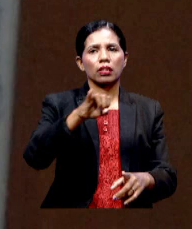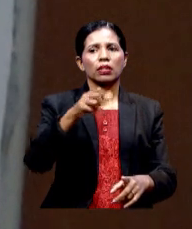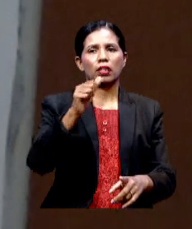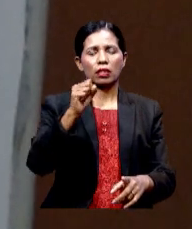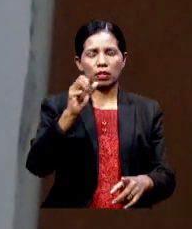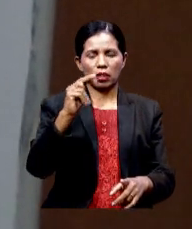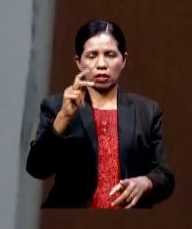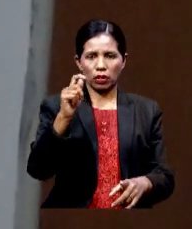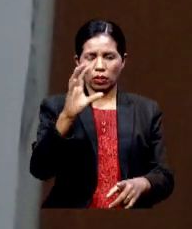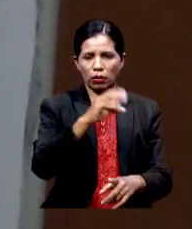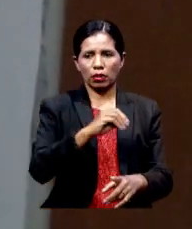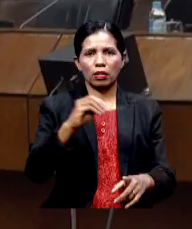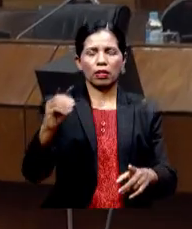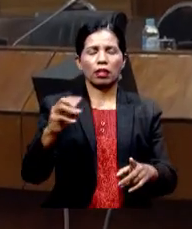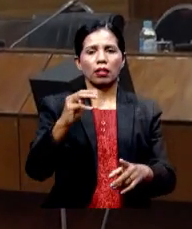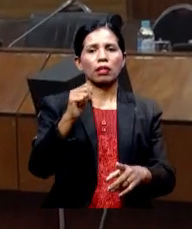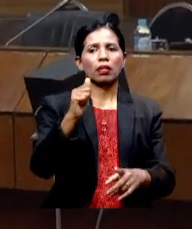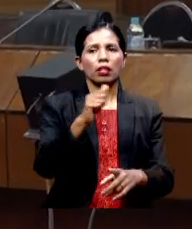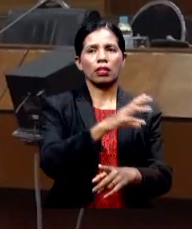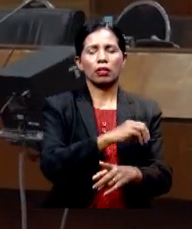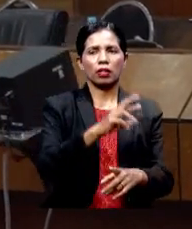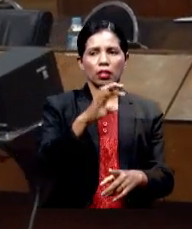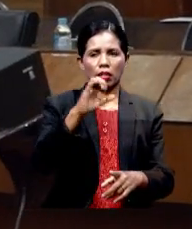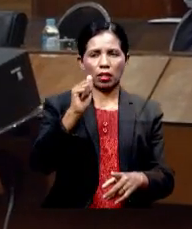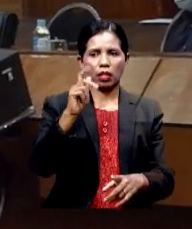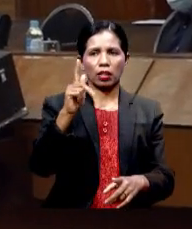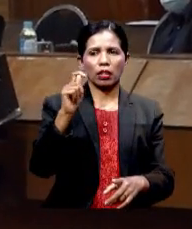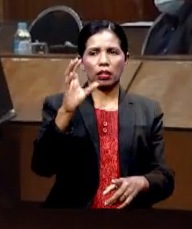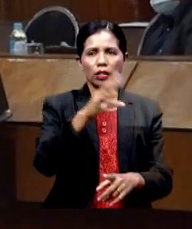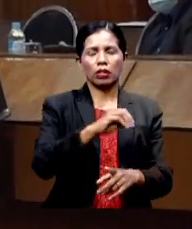Viegas Roque, nominando Martins Buras, Ricardo da Costa,